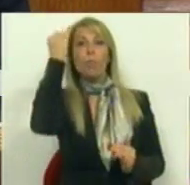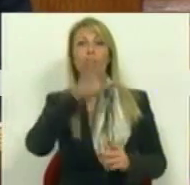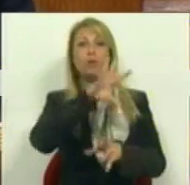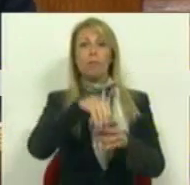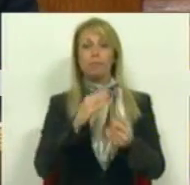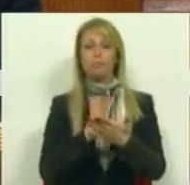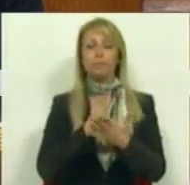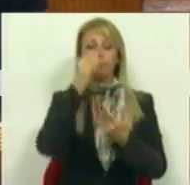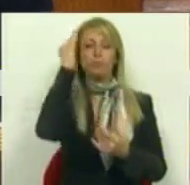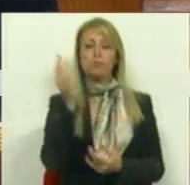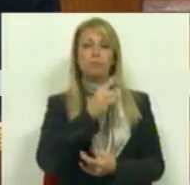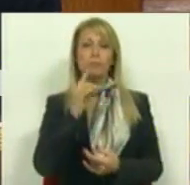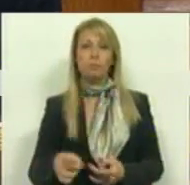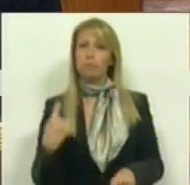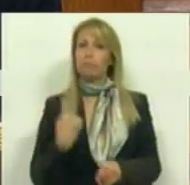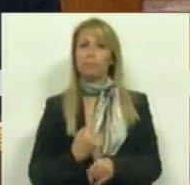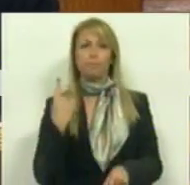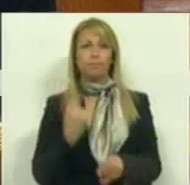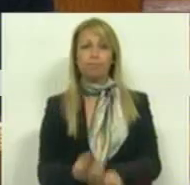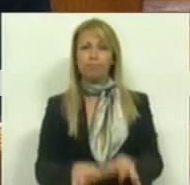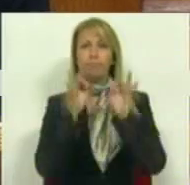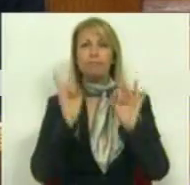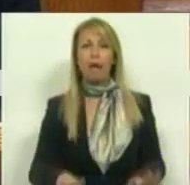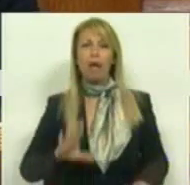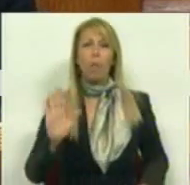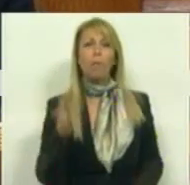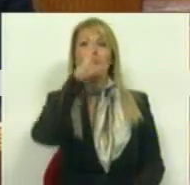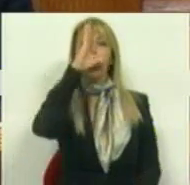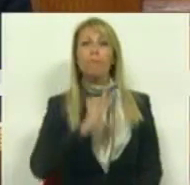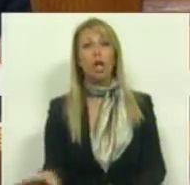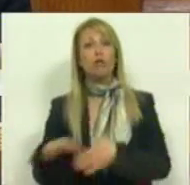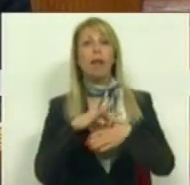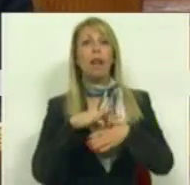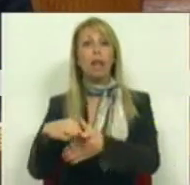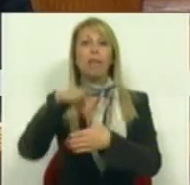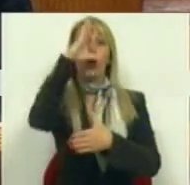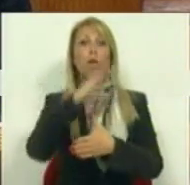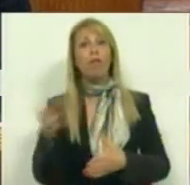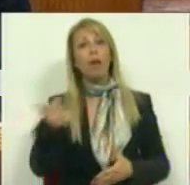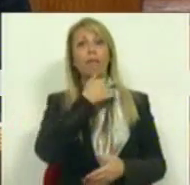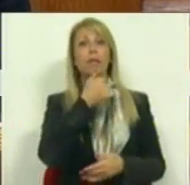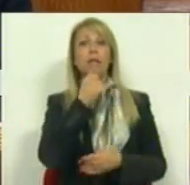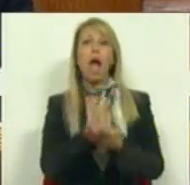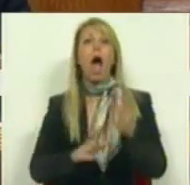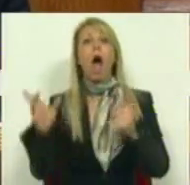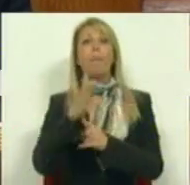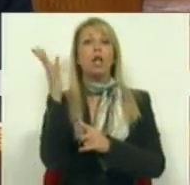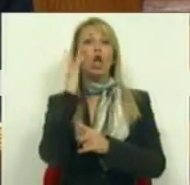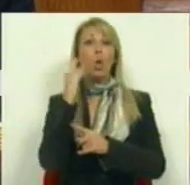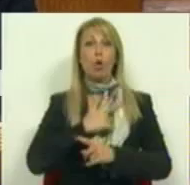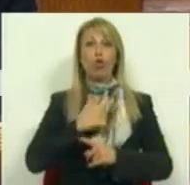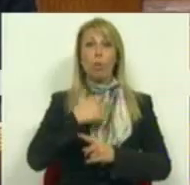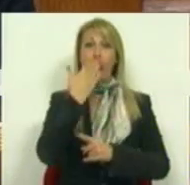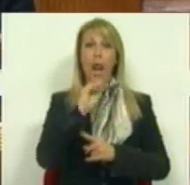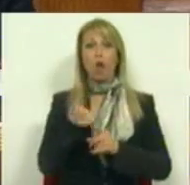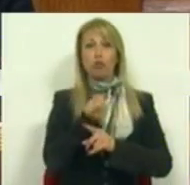escolas portuguesas, é exatamente o mesmo Primeiro-Ministro que lidera o Governo que decidiu aumentar o número de alunos por turma no ensino